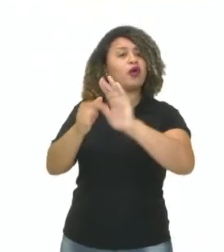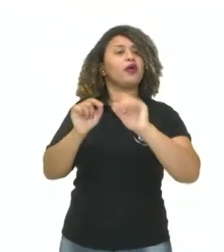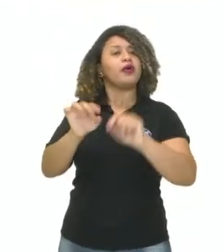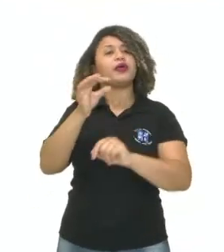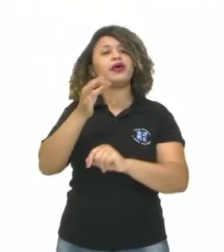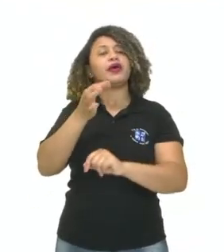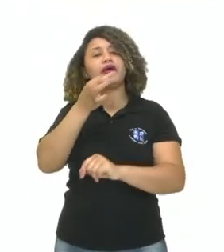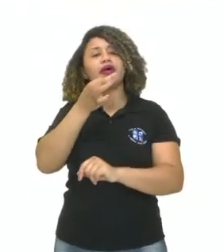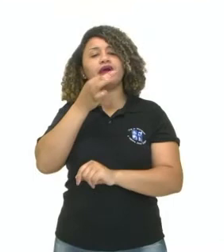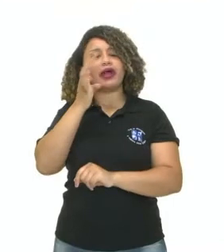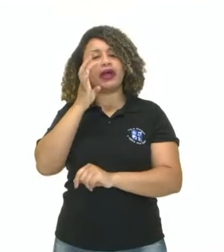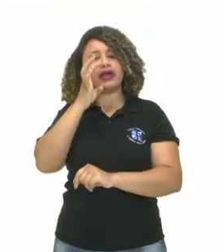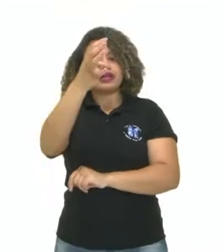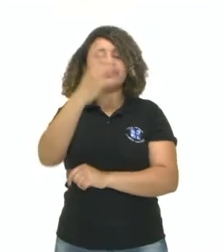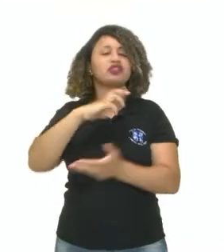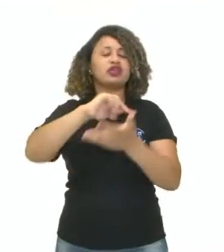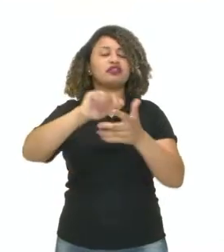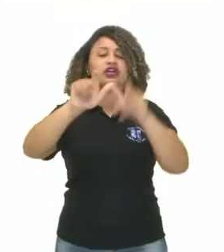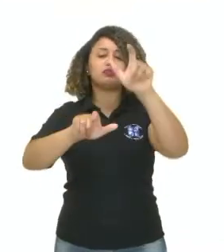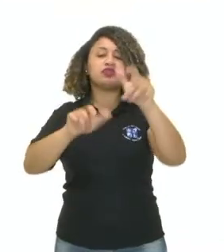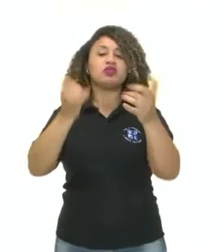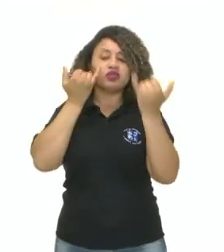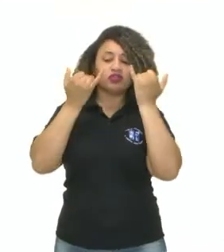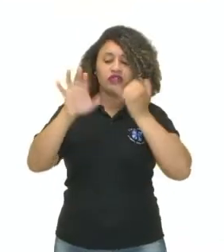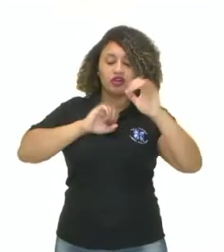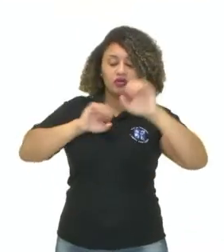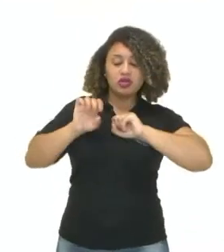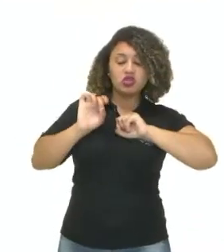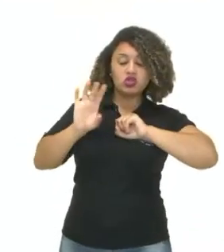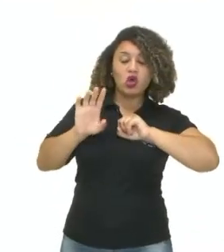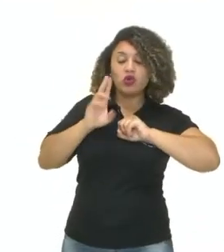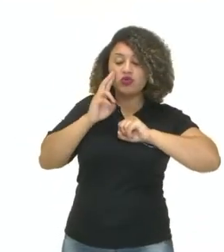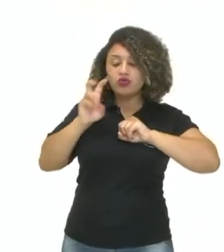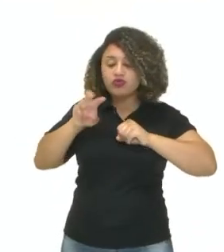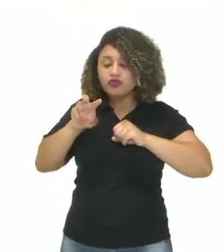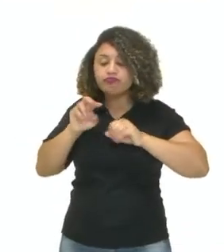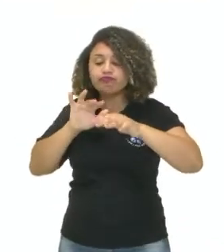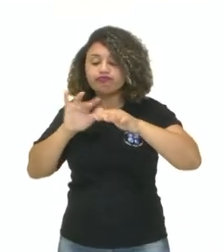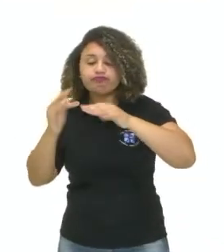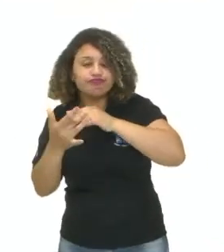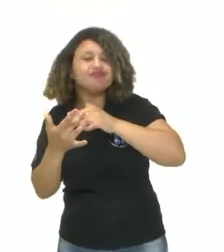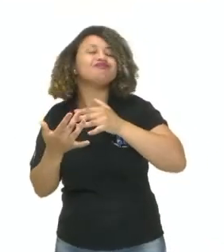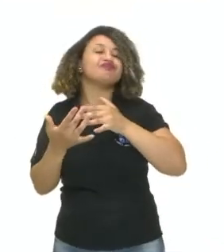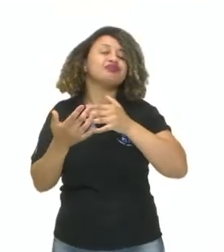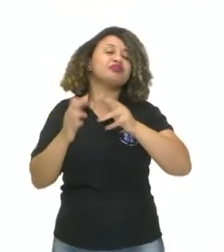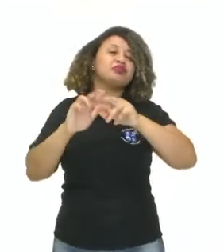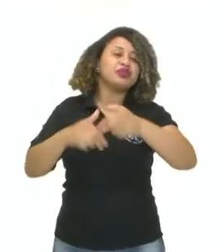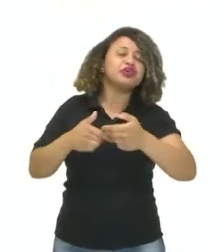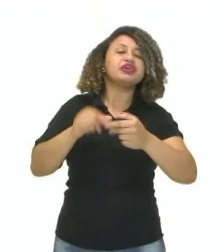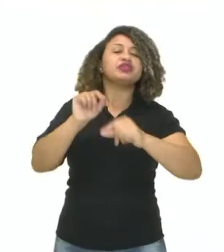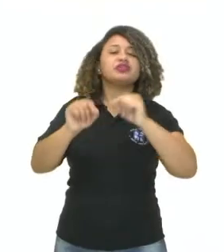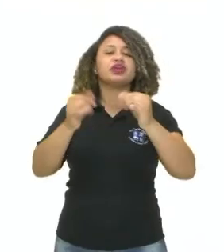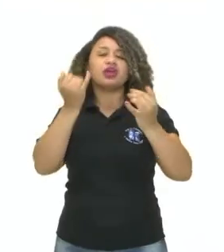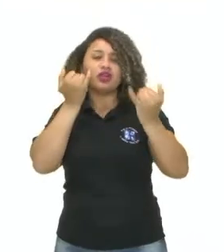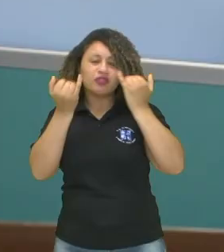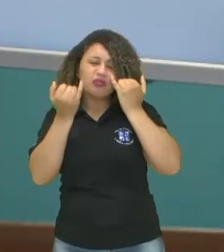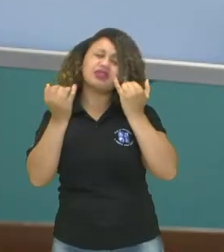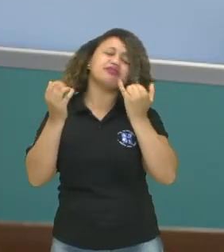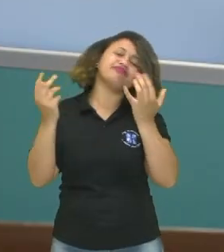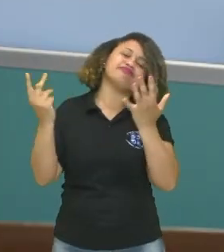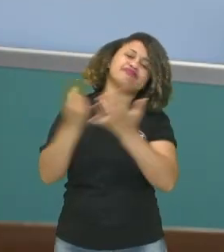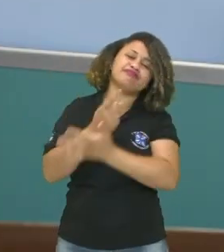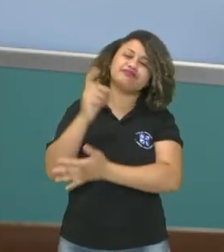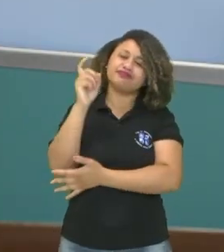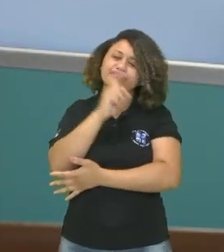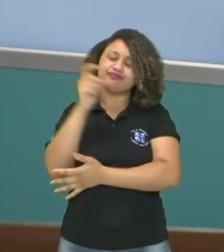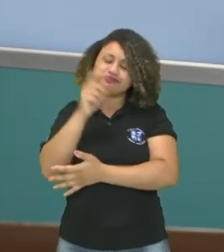muitas pessoas se informam apenas através das redes sociais e acabam por receber notícias falsas.